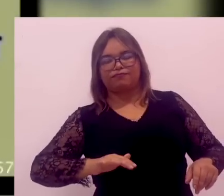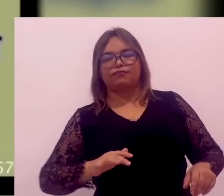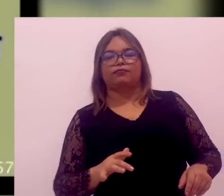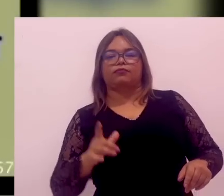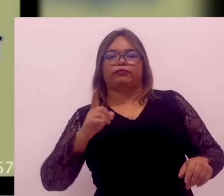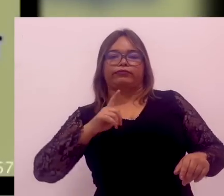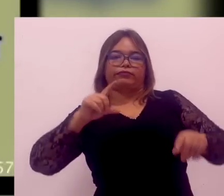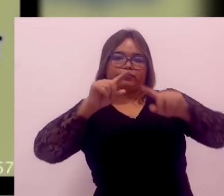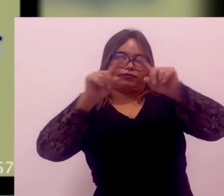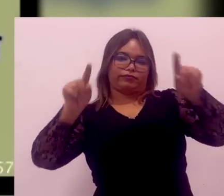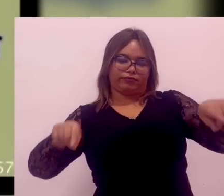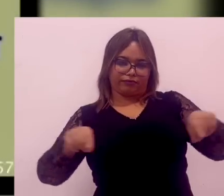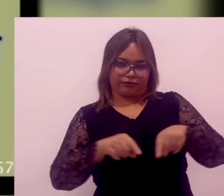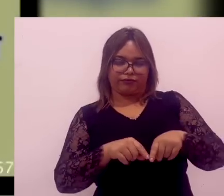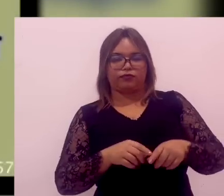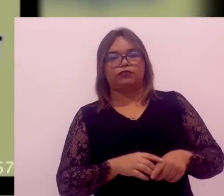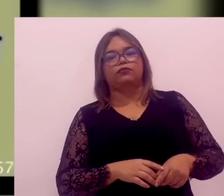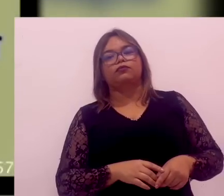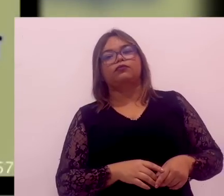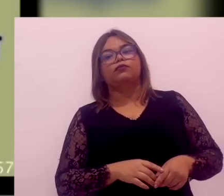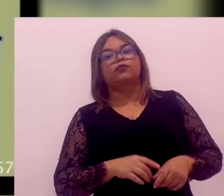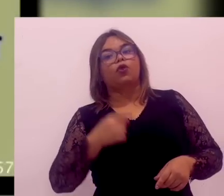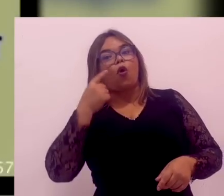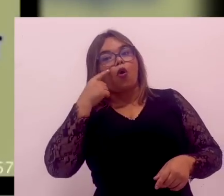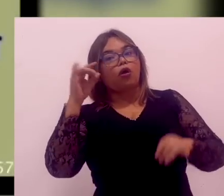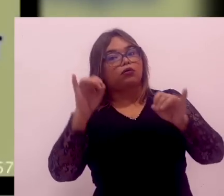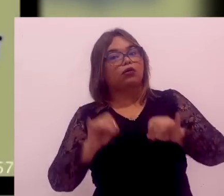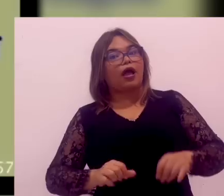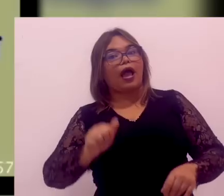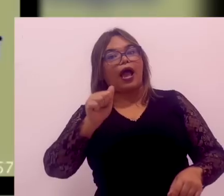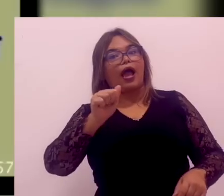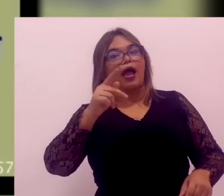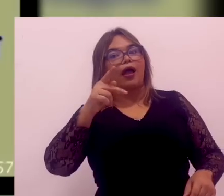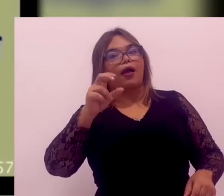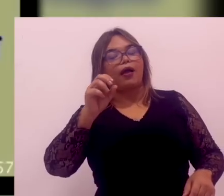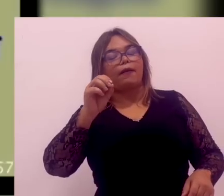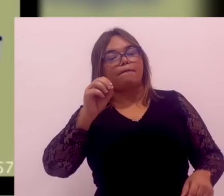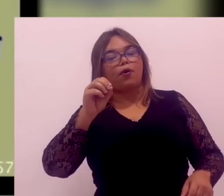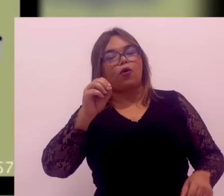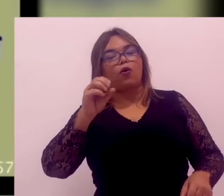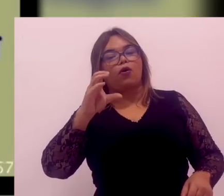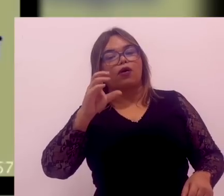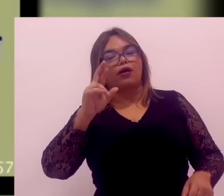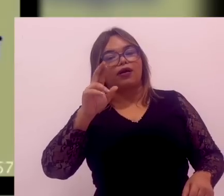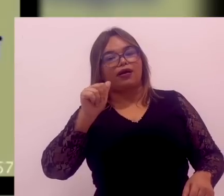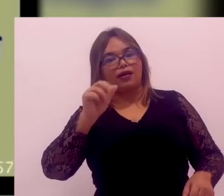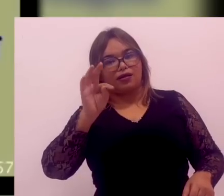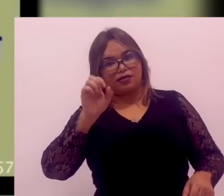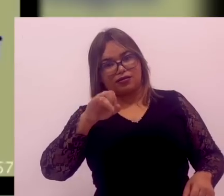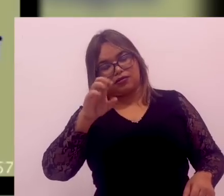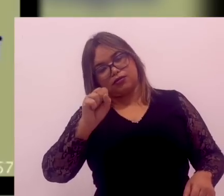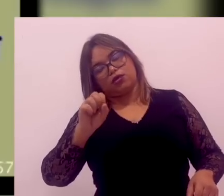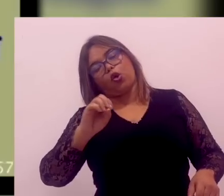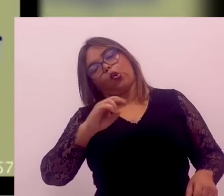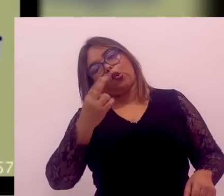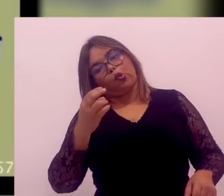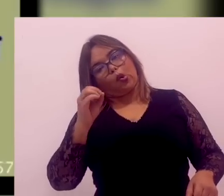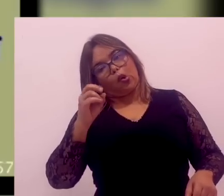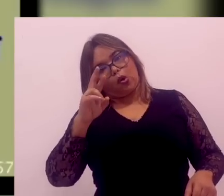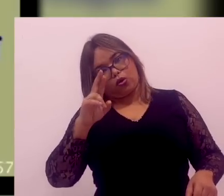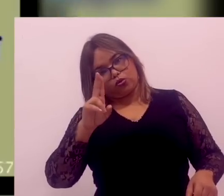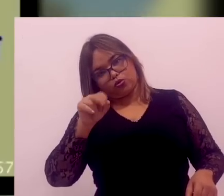ou Horus. Ali está a cornucópia na mão dele, mas o dedo está quebrado, o dedo que fica na boca, como